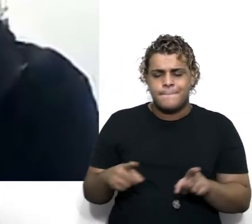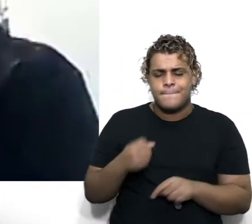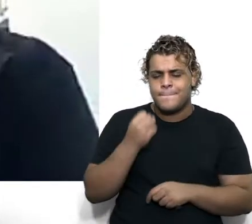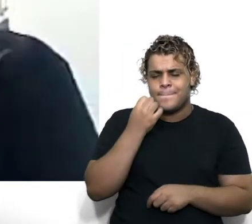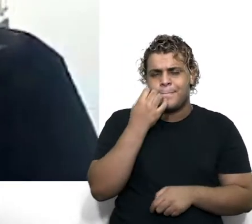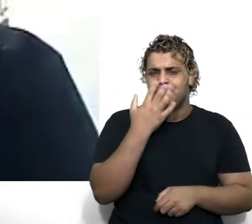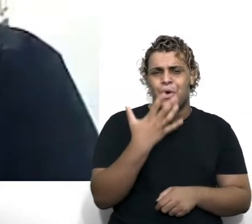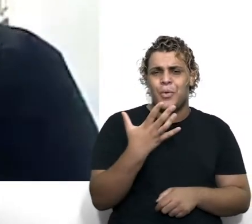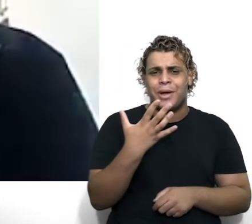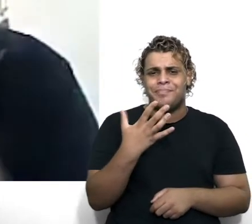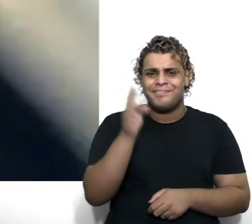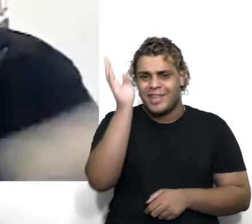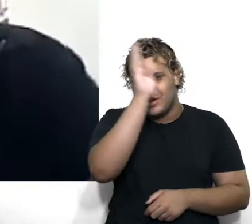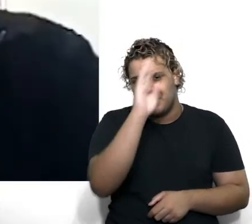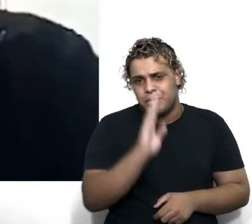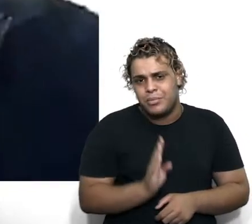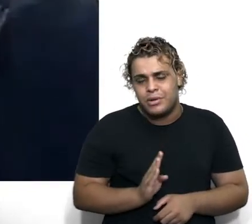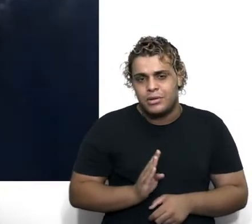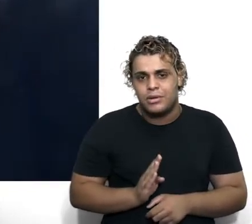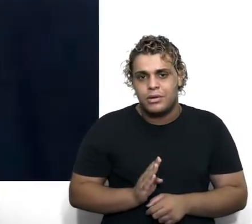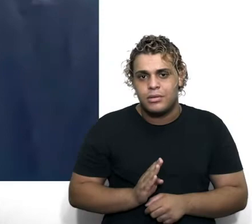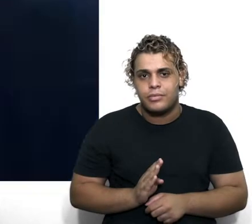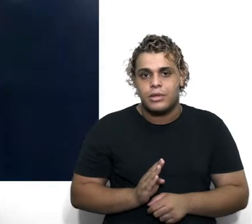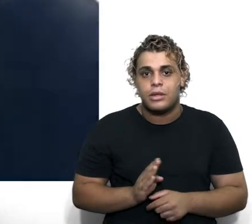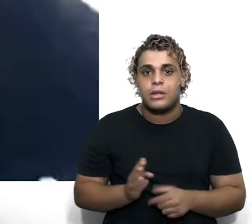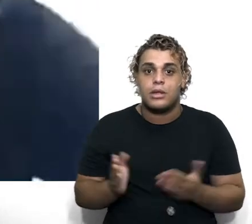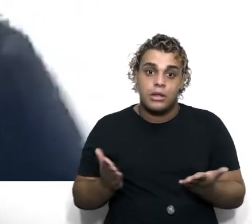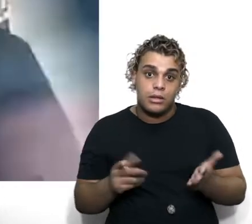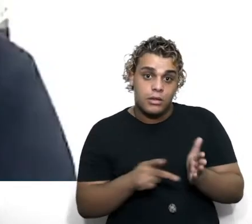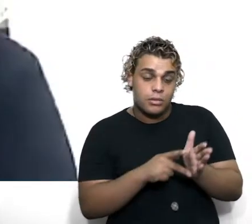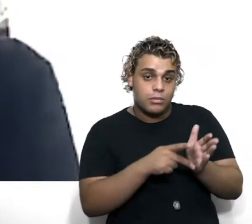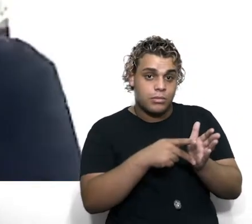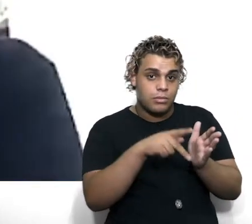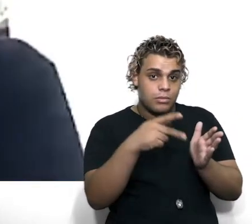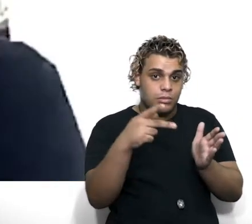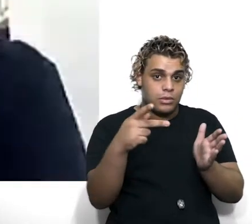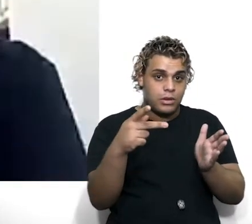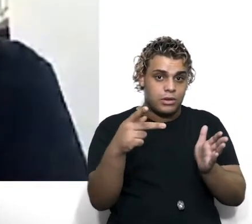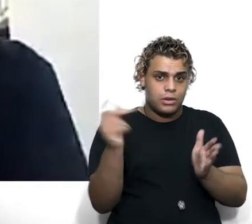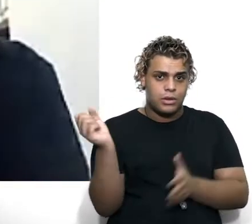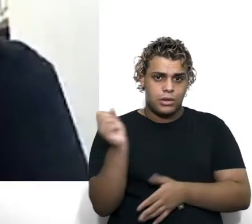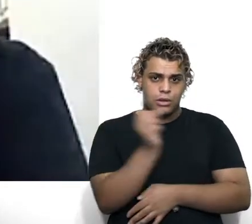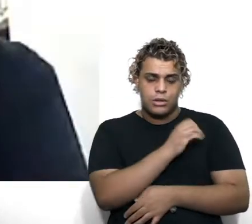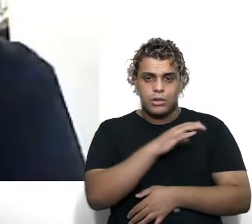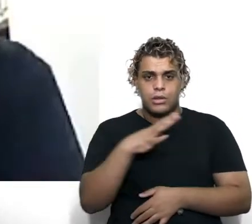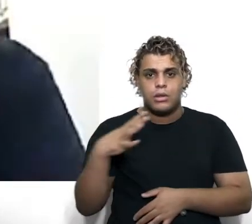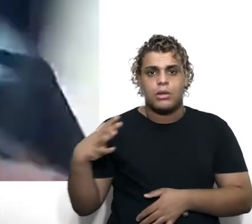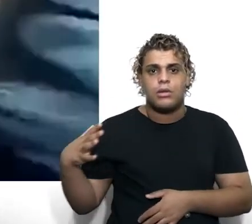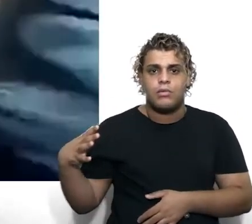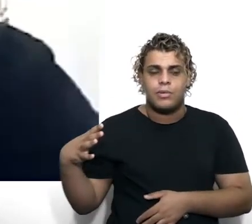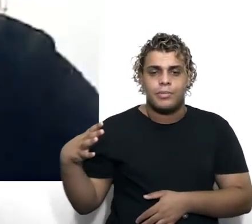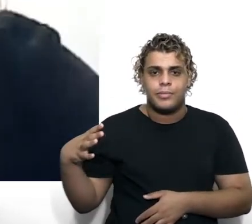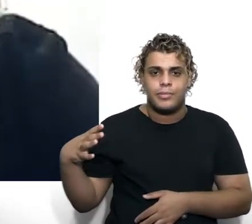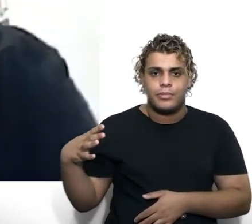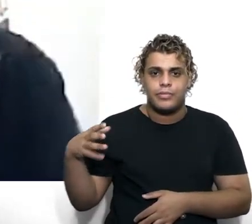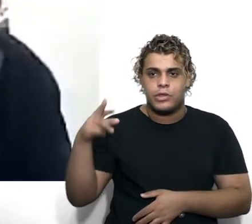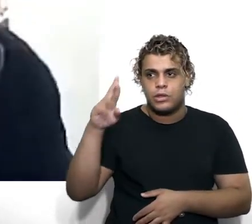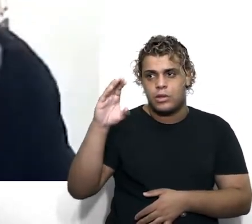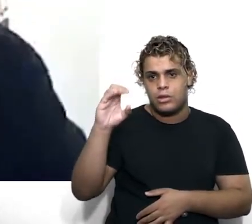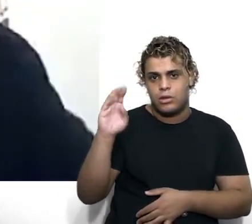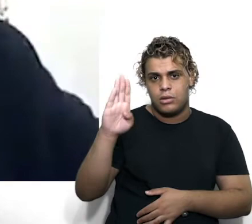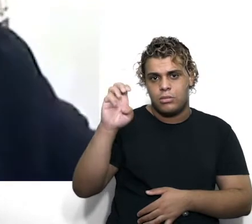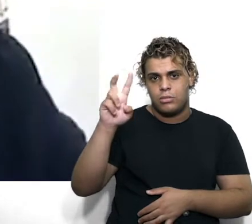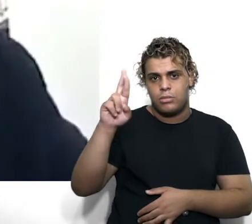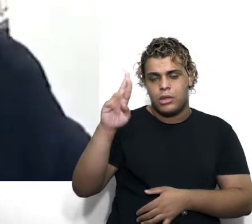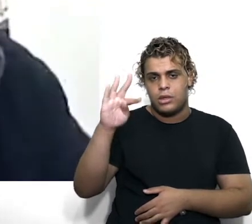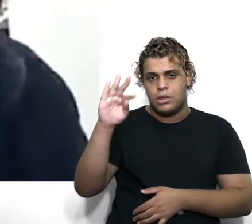E, portanto, a poesia clássica ou moderna. Agora, Gonçalo mostra o livro A Obra Completa de Alberto Cairo,